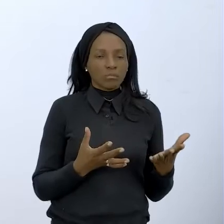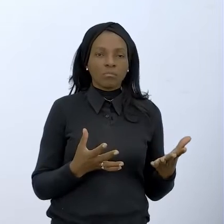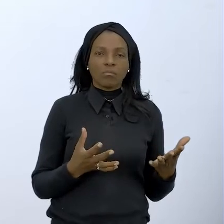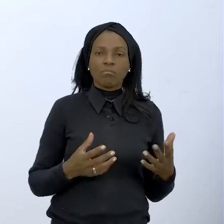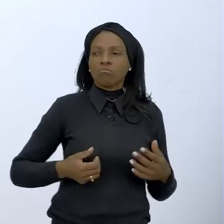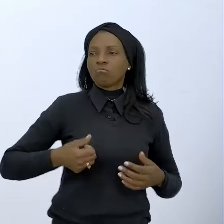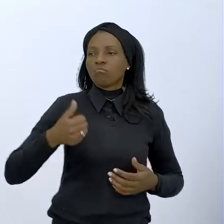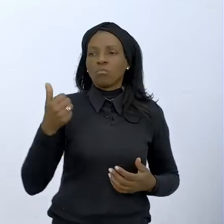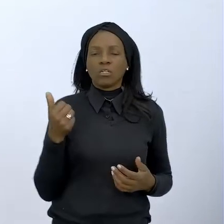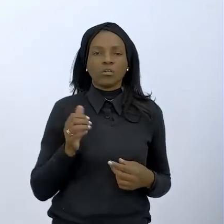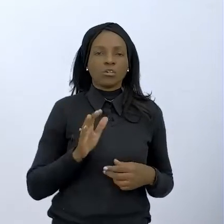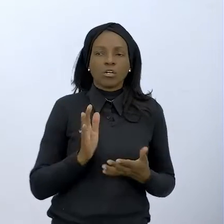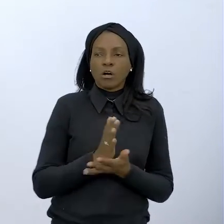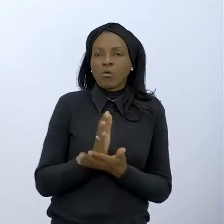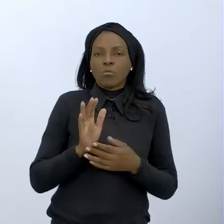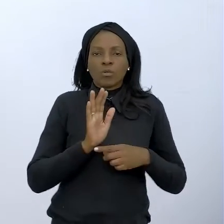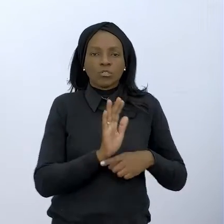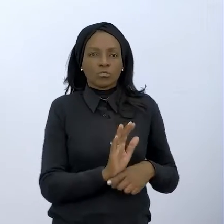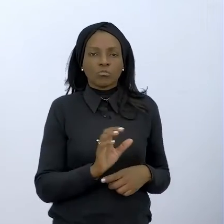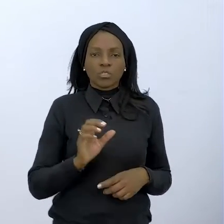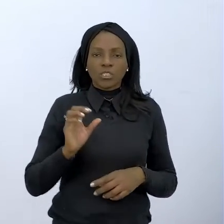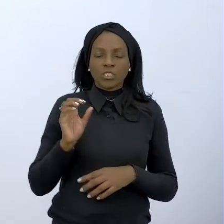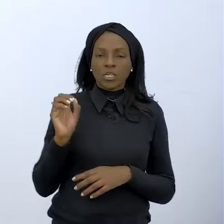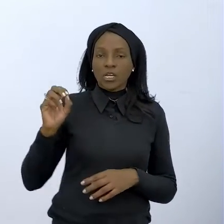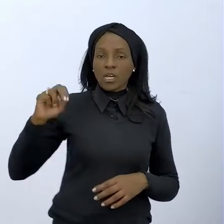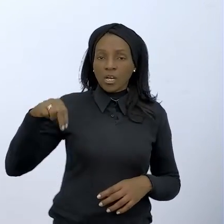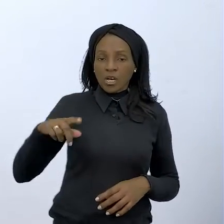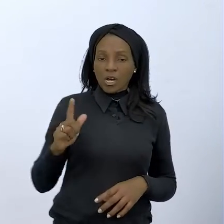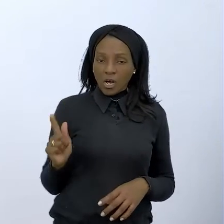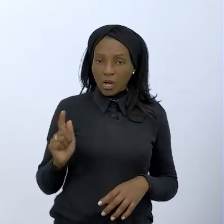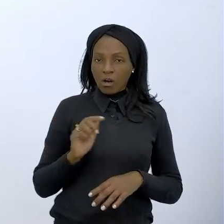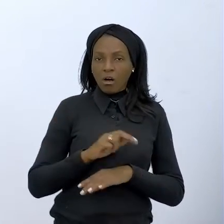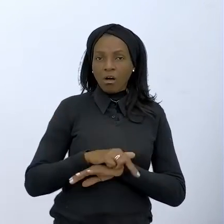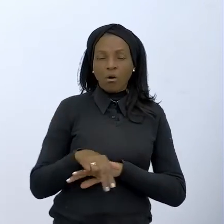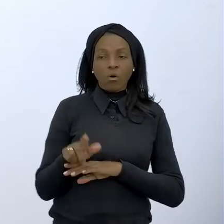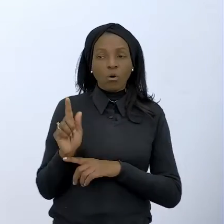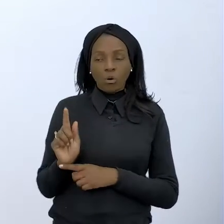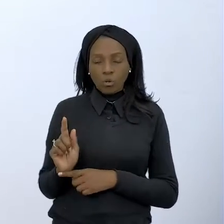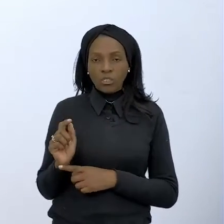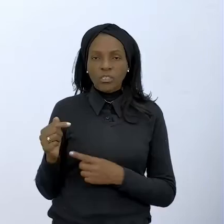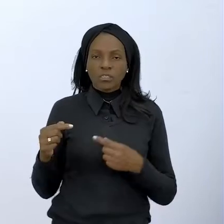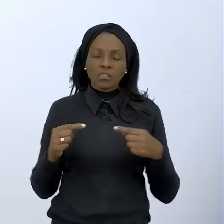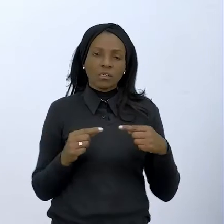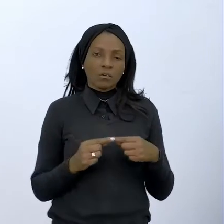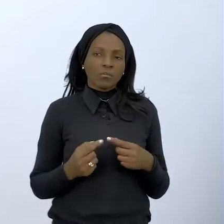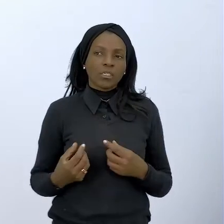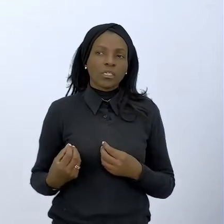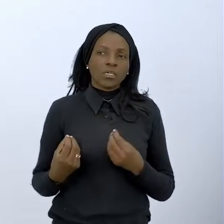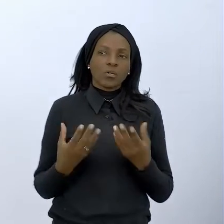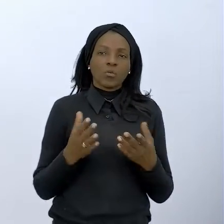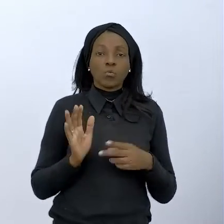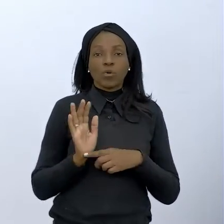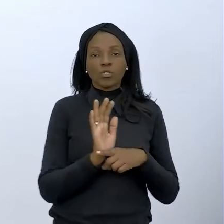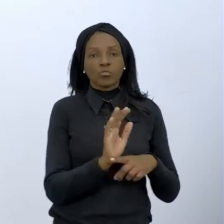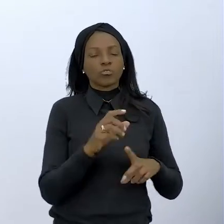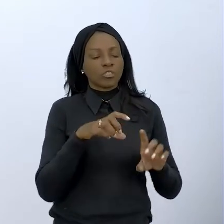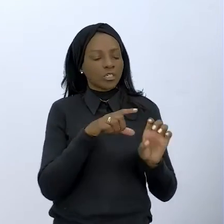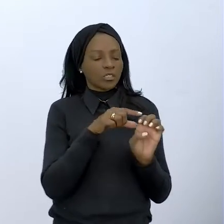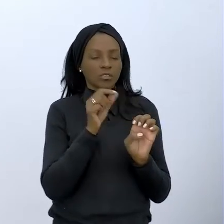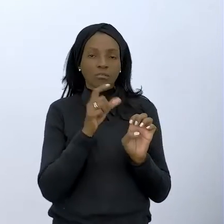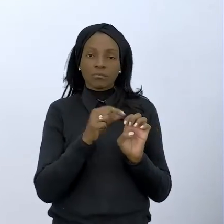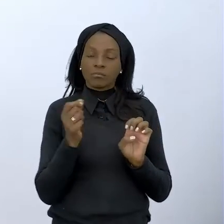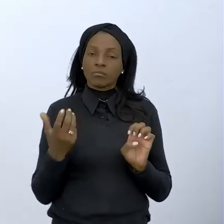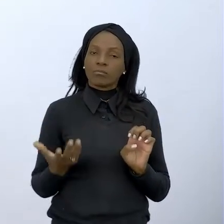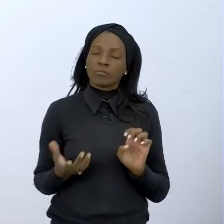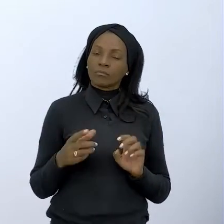melhor. No caso das ONGs, o empreendedorismo social. A sensibilidade